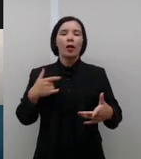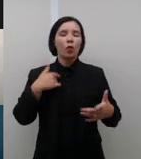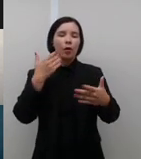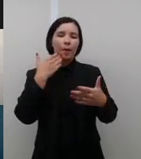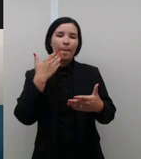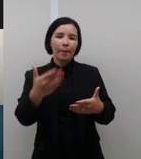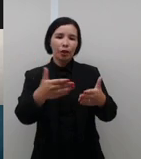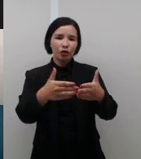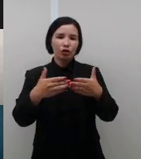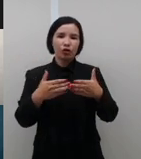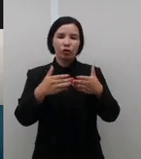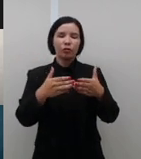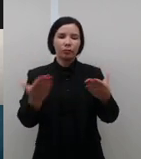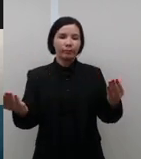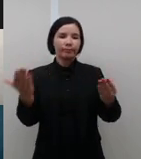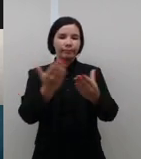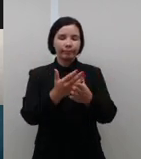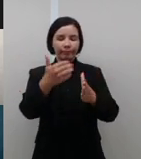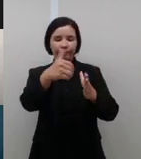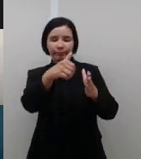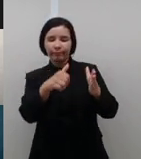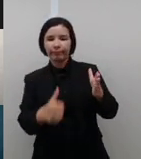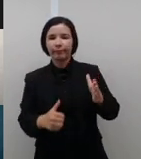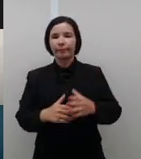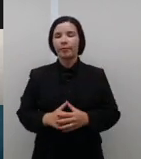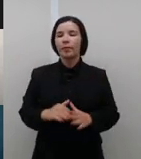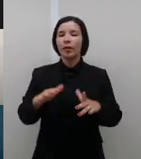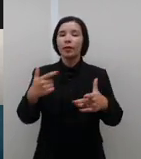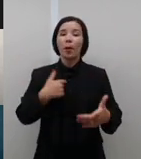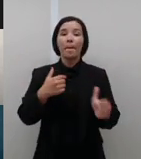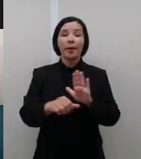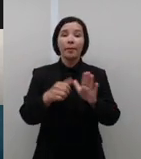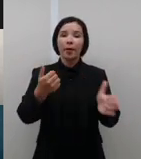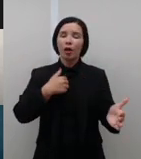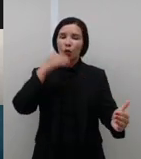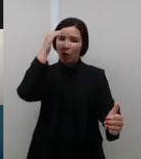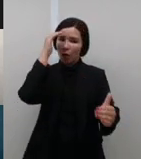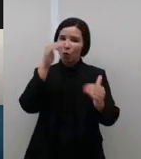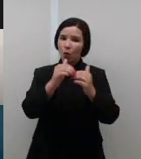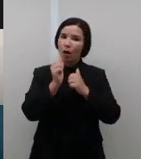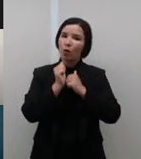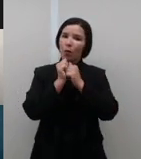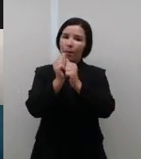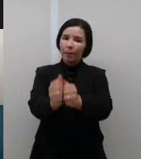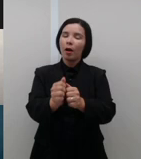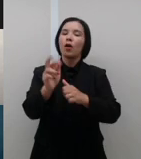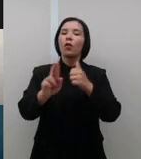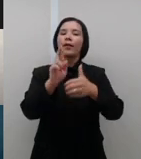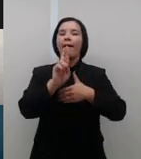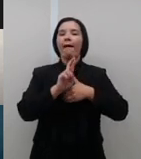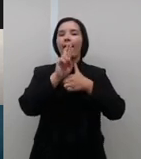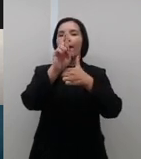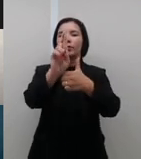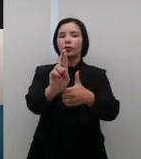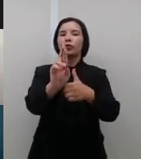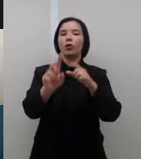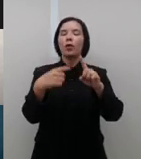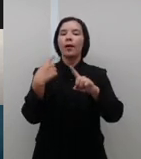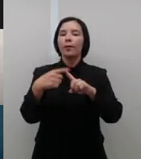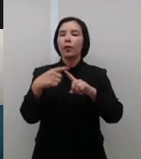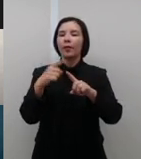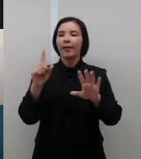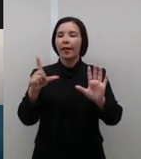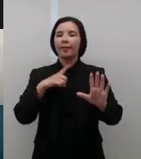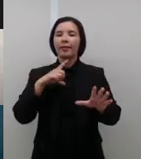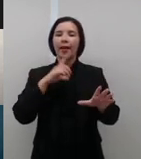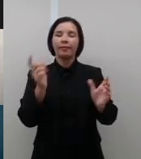questão. Primeiramente, eu já indico que acompanho a eminente relatora quanto à preclusão em relação à alegada impossibilidade